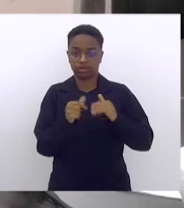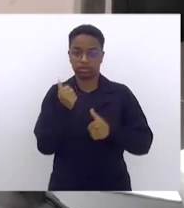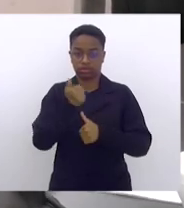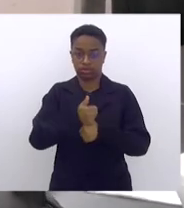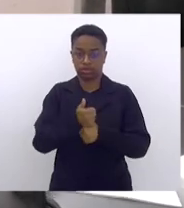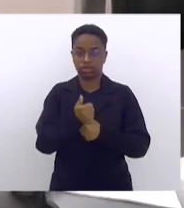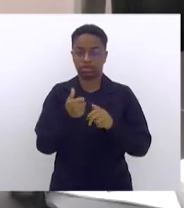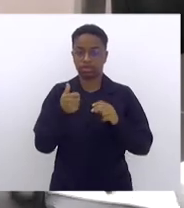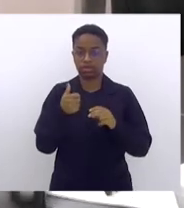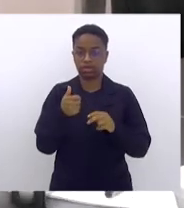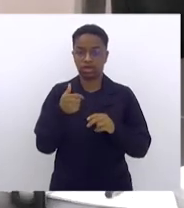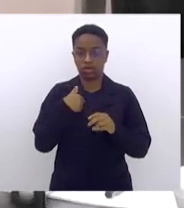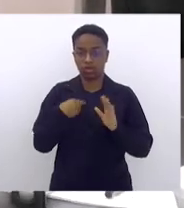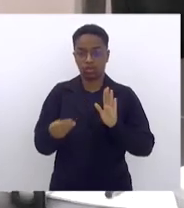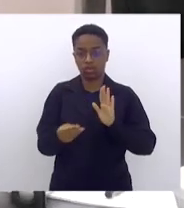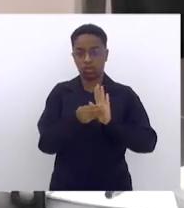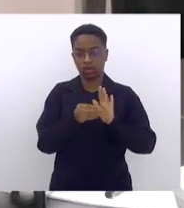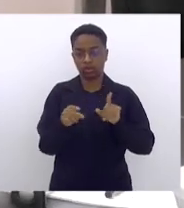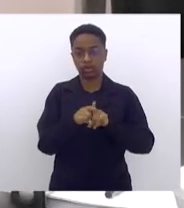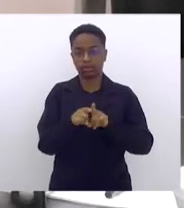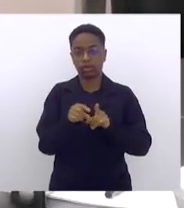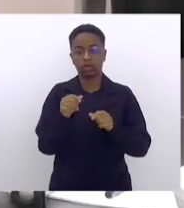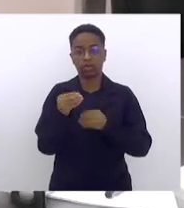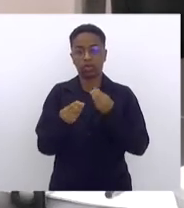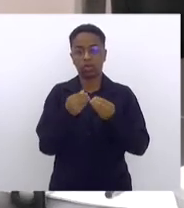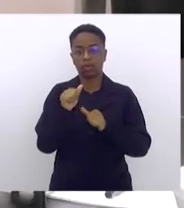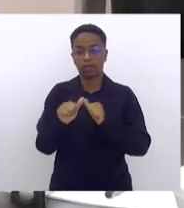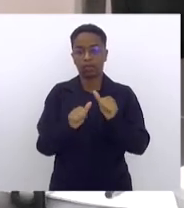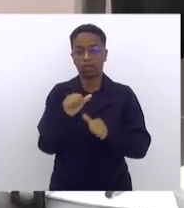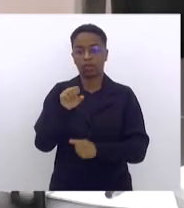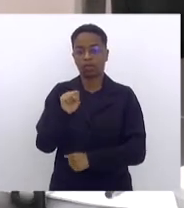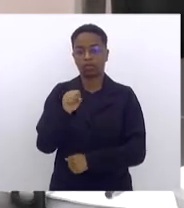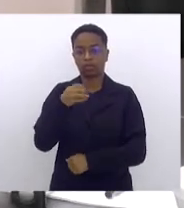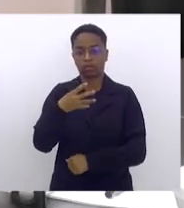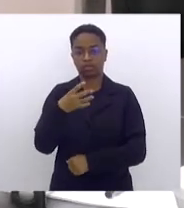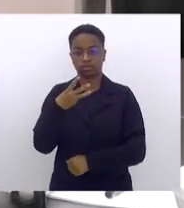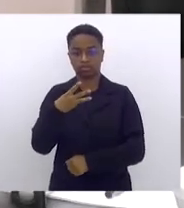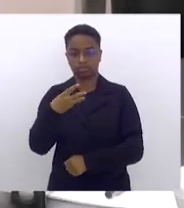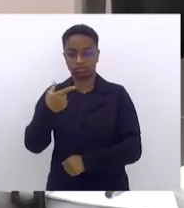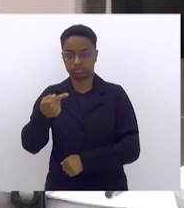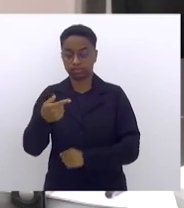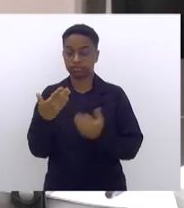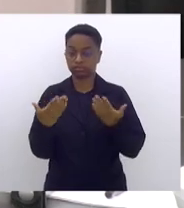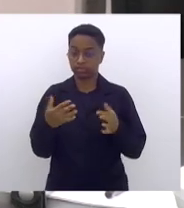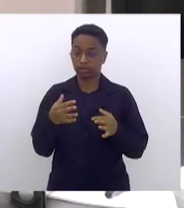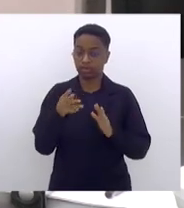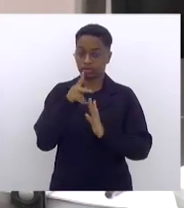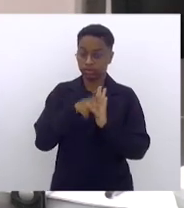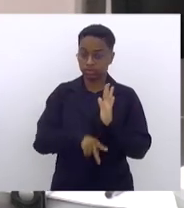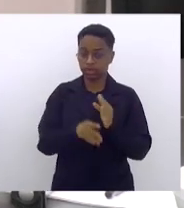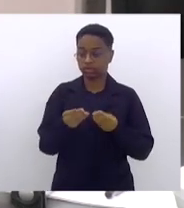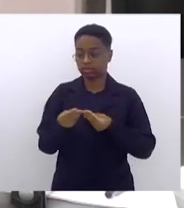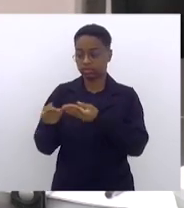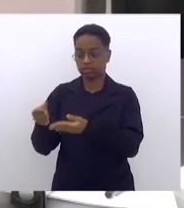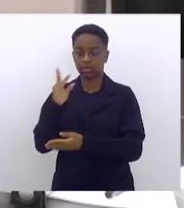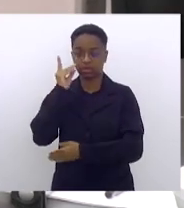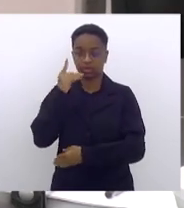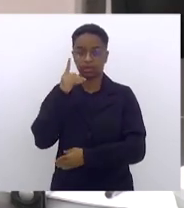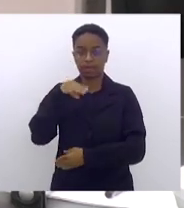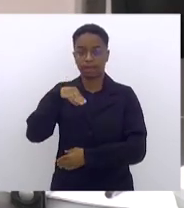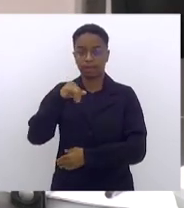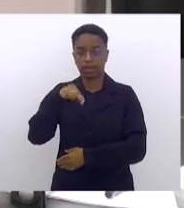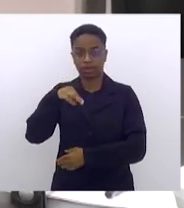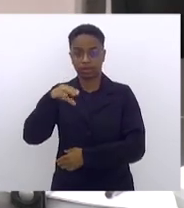artigo 1º que eu coloquei e a alteração na 8.437. Bem, o projeto está em vista com o deputado Carlos Mink, deputada